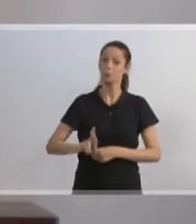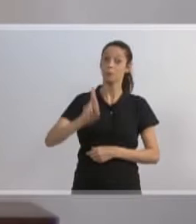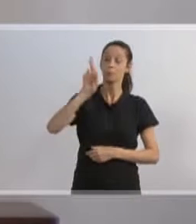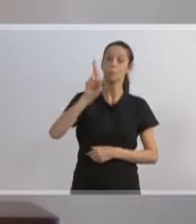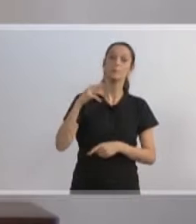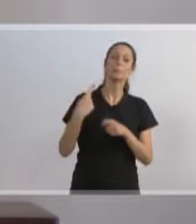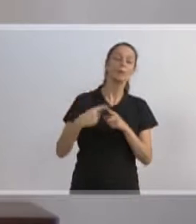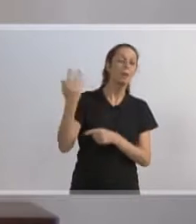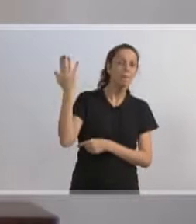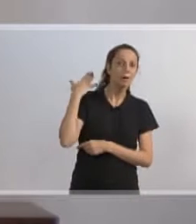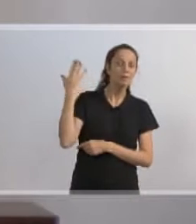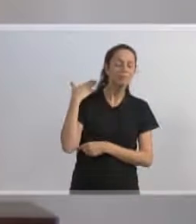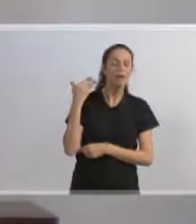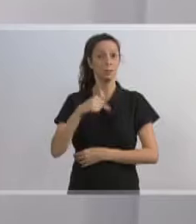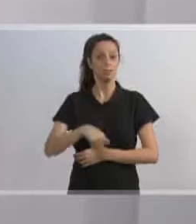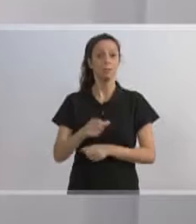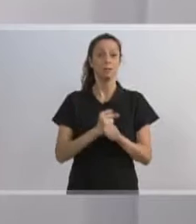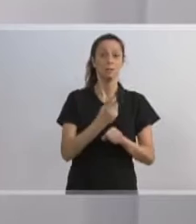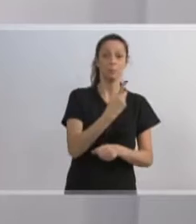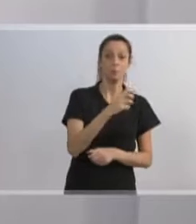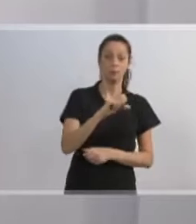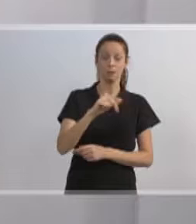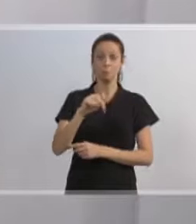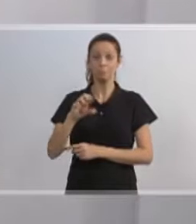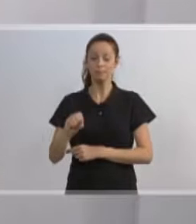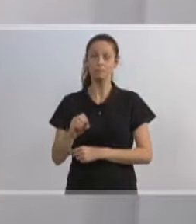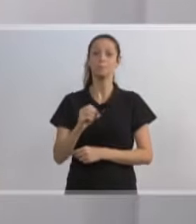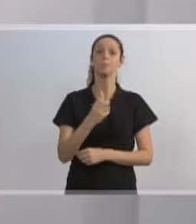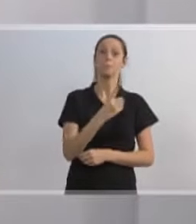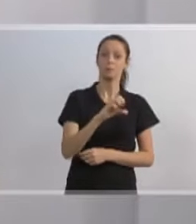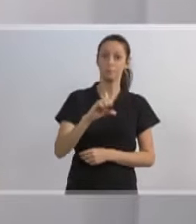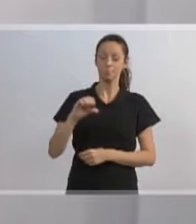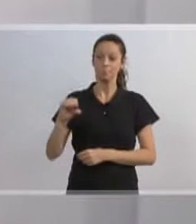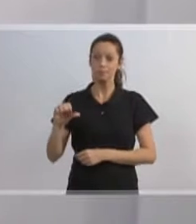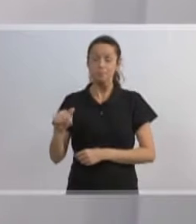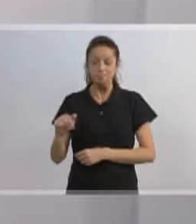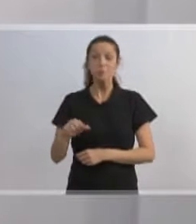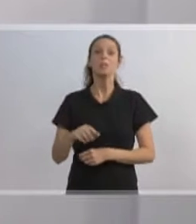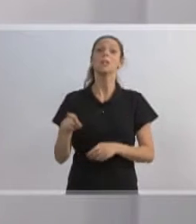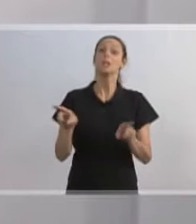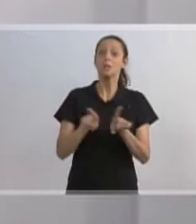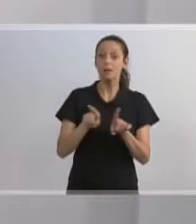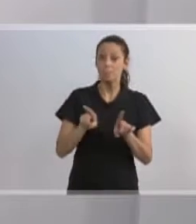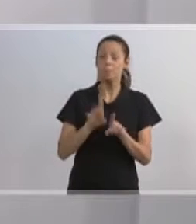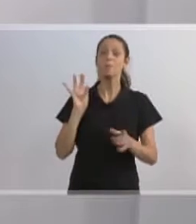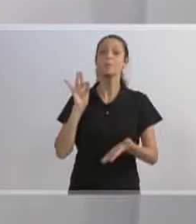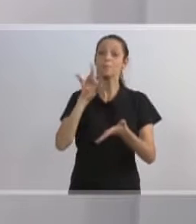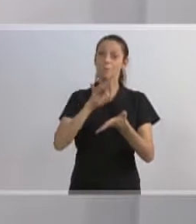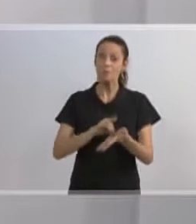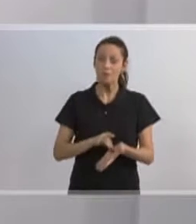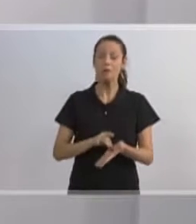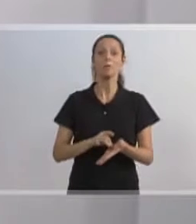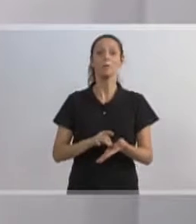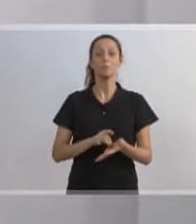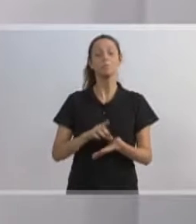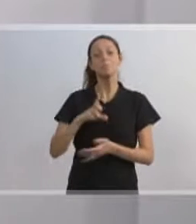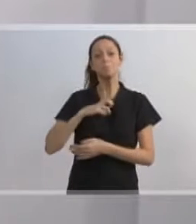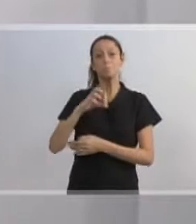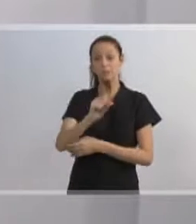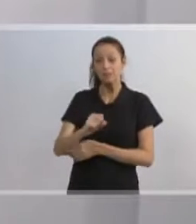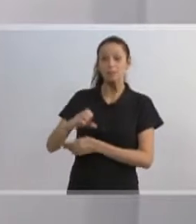administração pública local. E na tribuna livre, o defensor público-geral do Estado, Dr. Ralph Zimmer